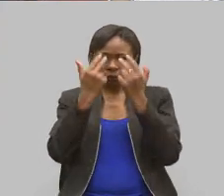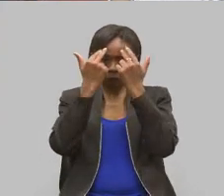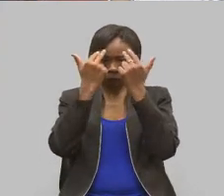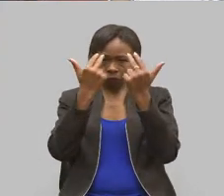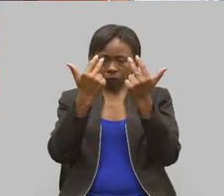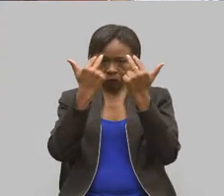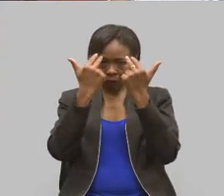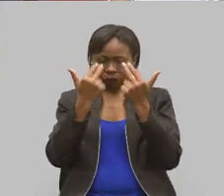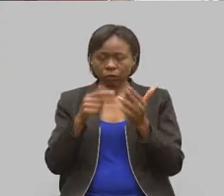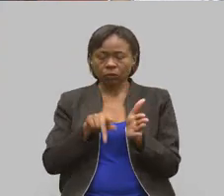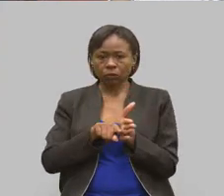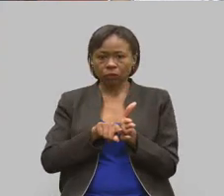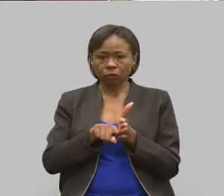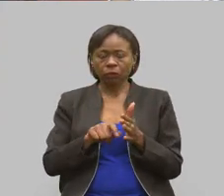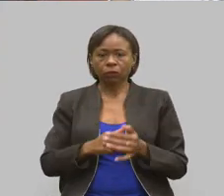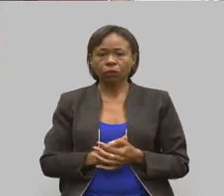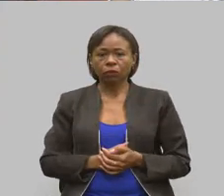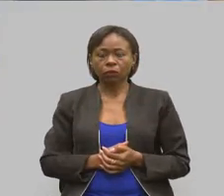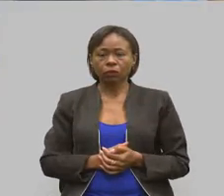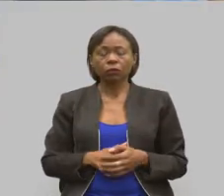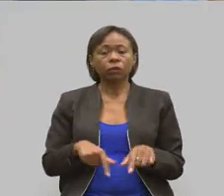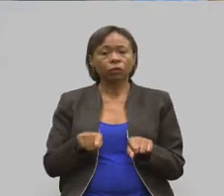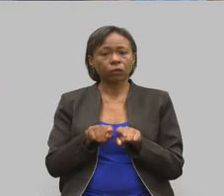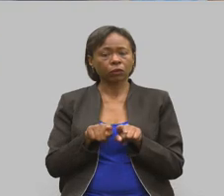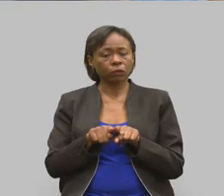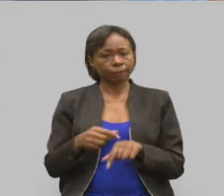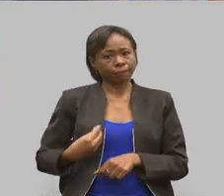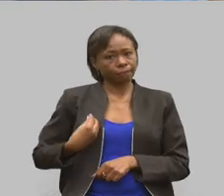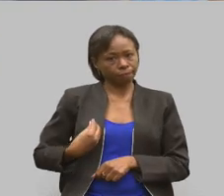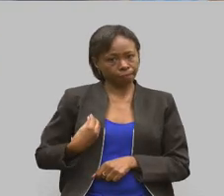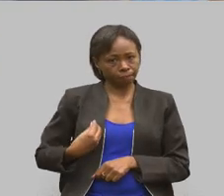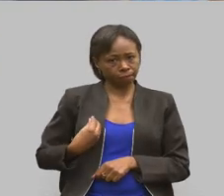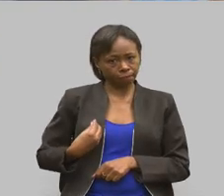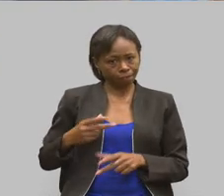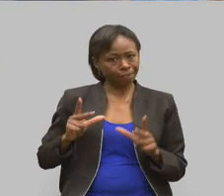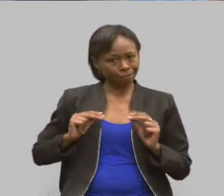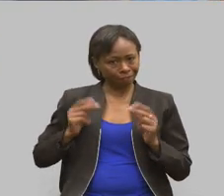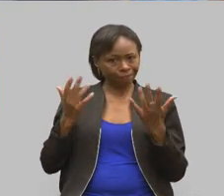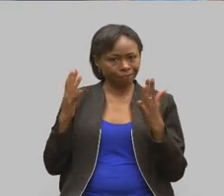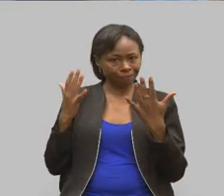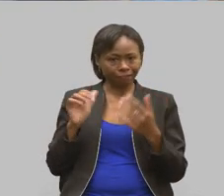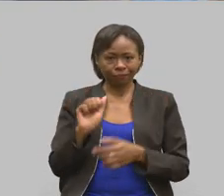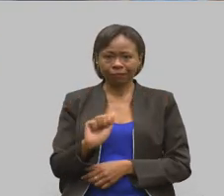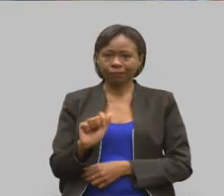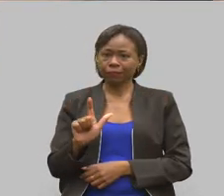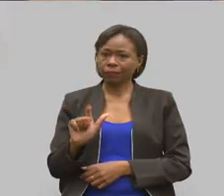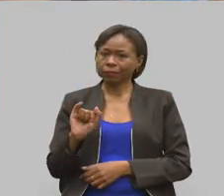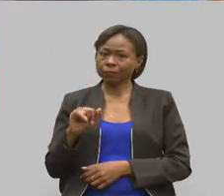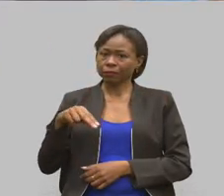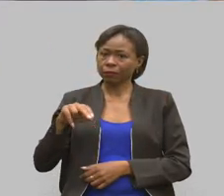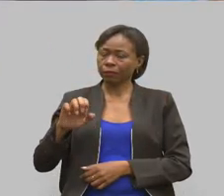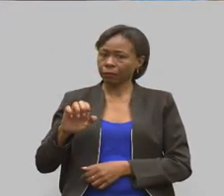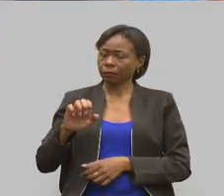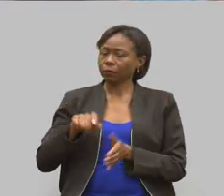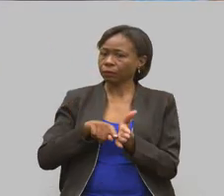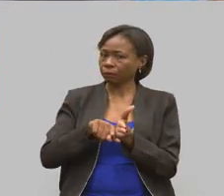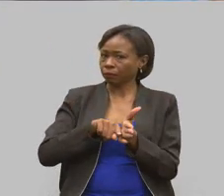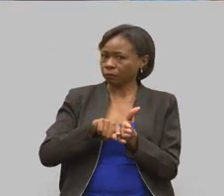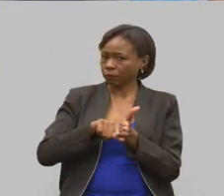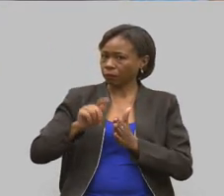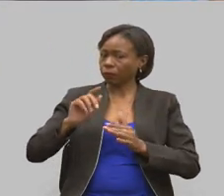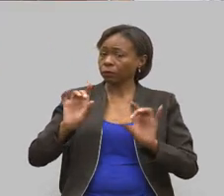e já nosso lado també merece uma sala de cientista especialista em